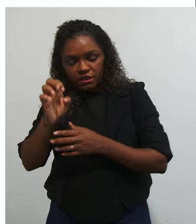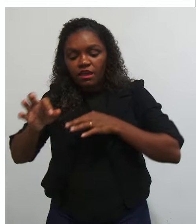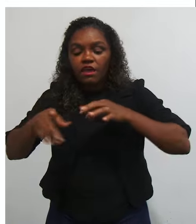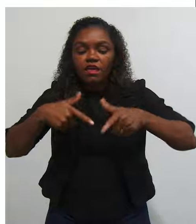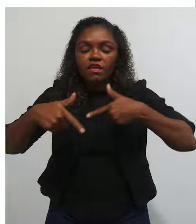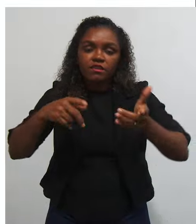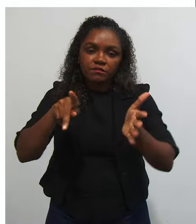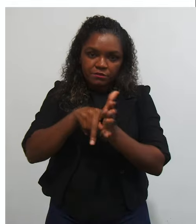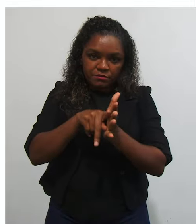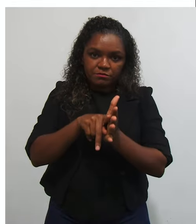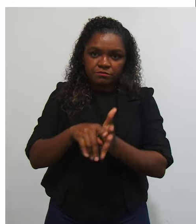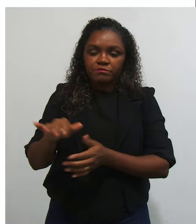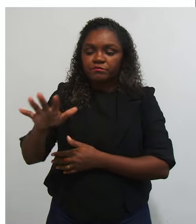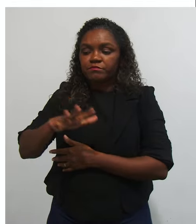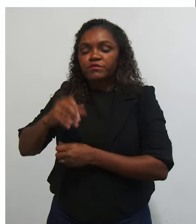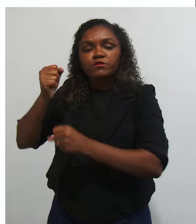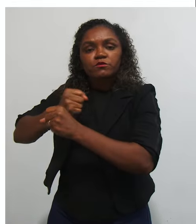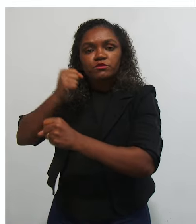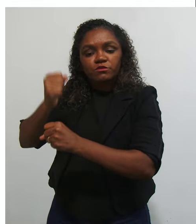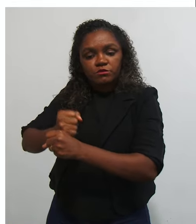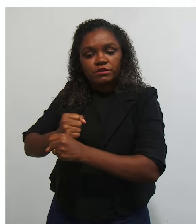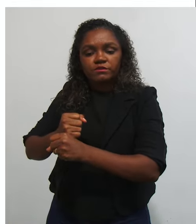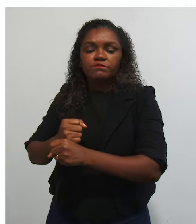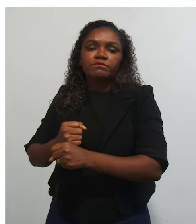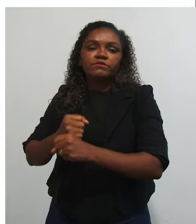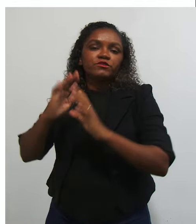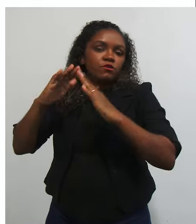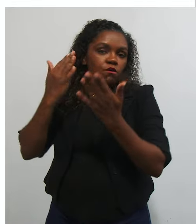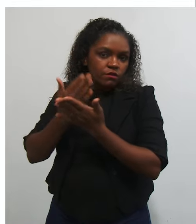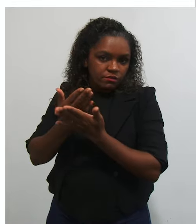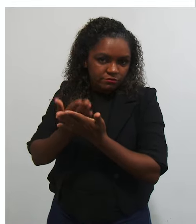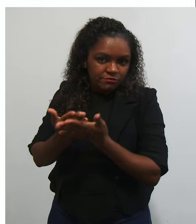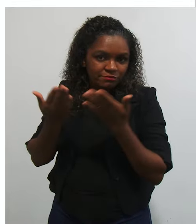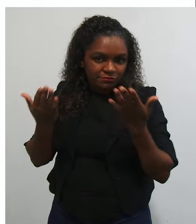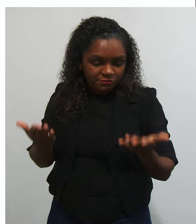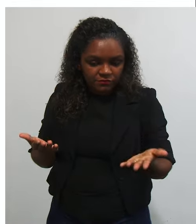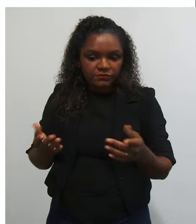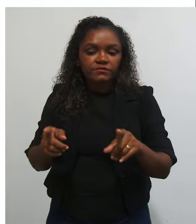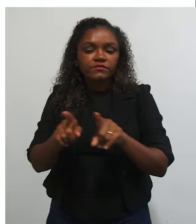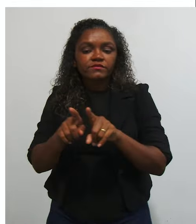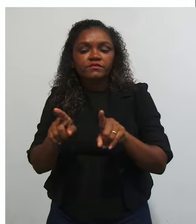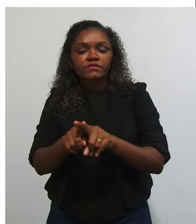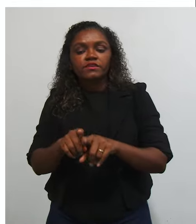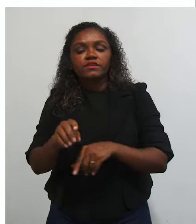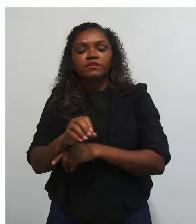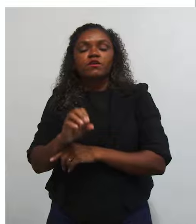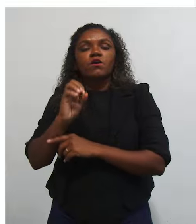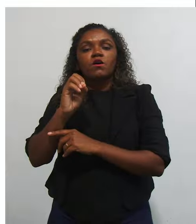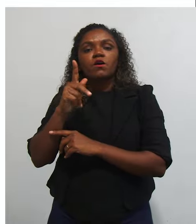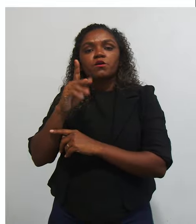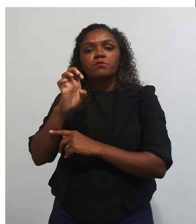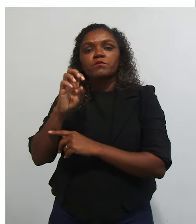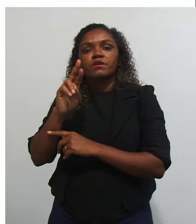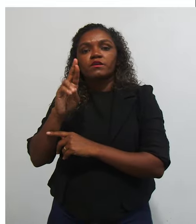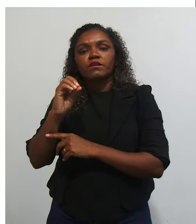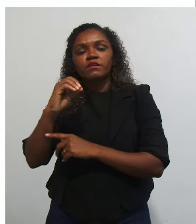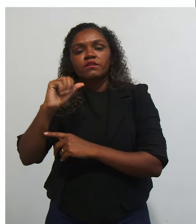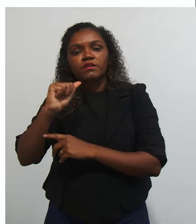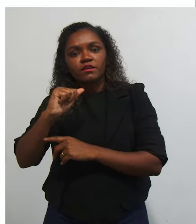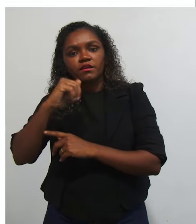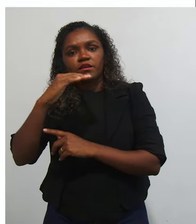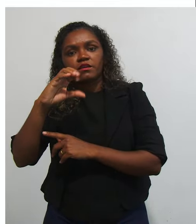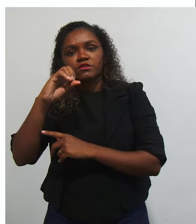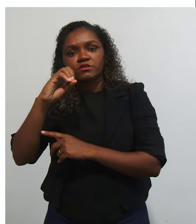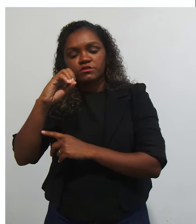contínuo, tá certo? E nós temos também casos específicos de operações especiais que não se